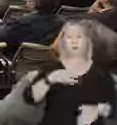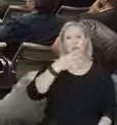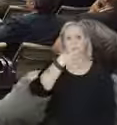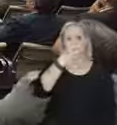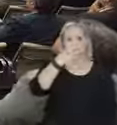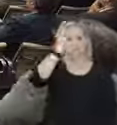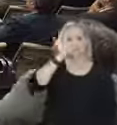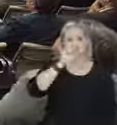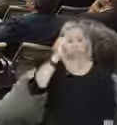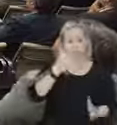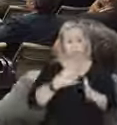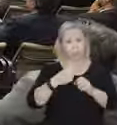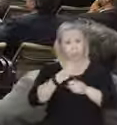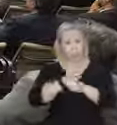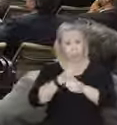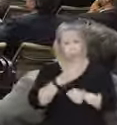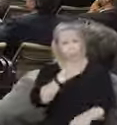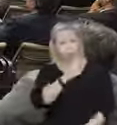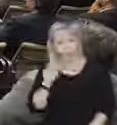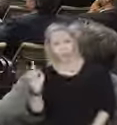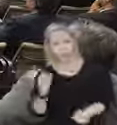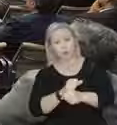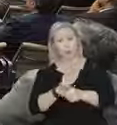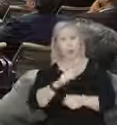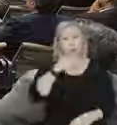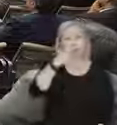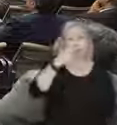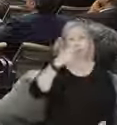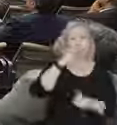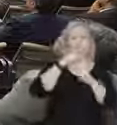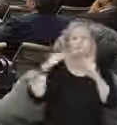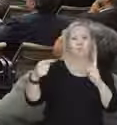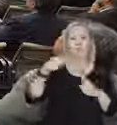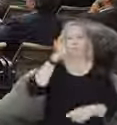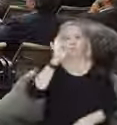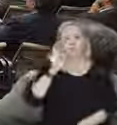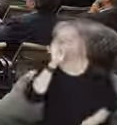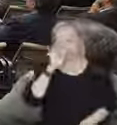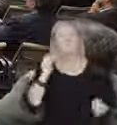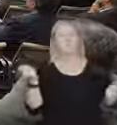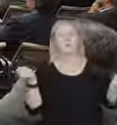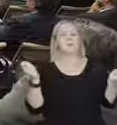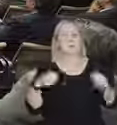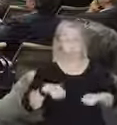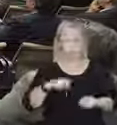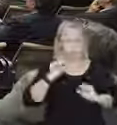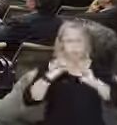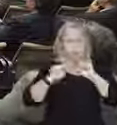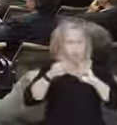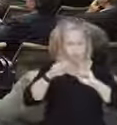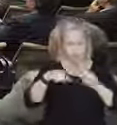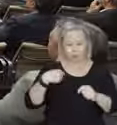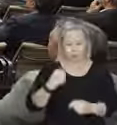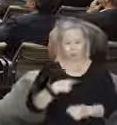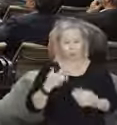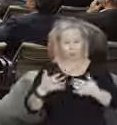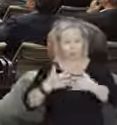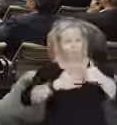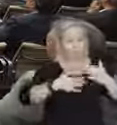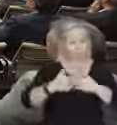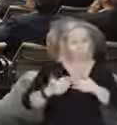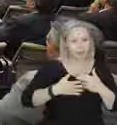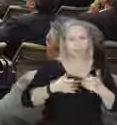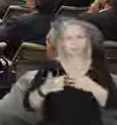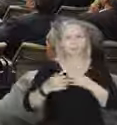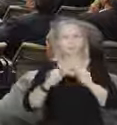ano 7,5%. Eu acho que é possível, sim, a gente agir, Josué, nas causas. Né? Há